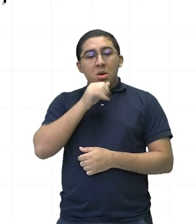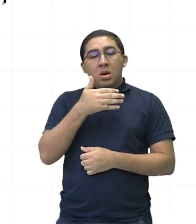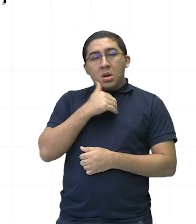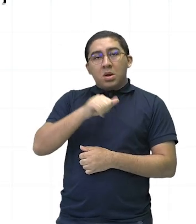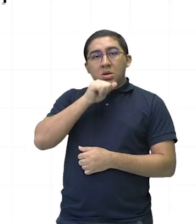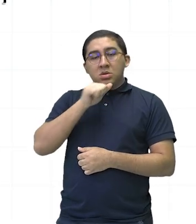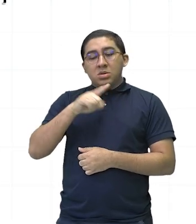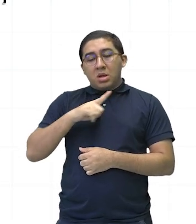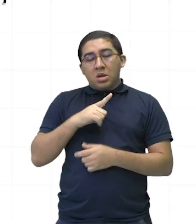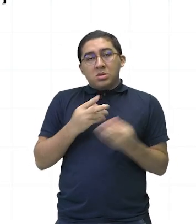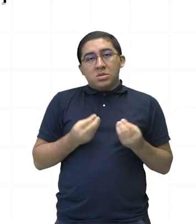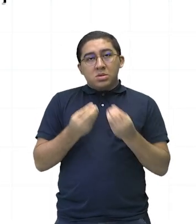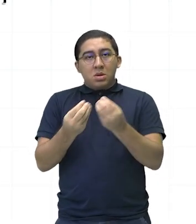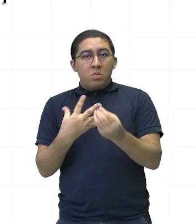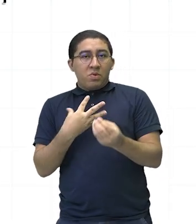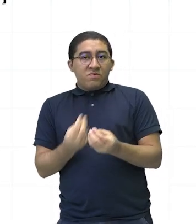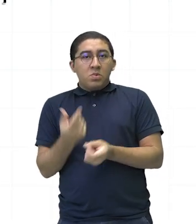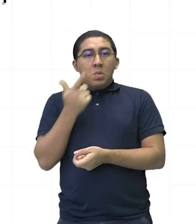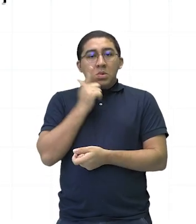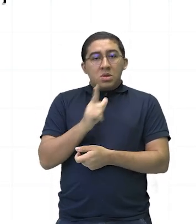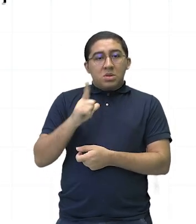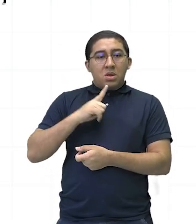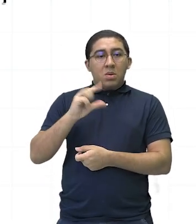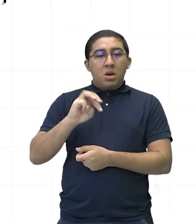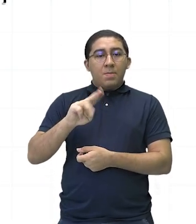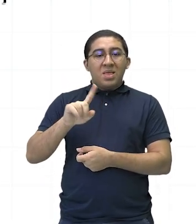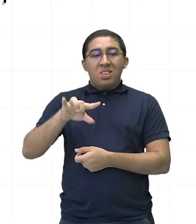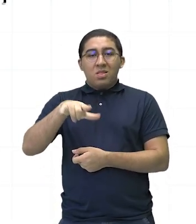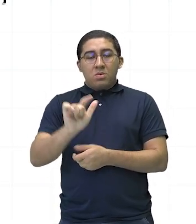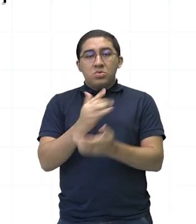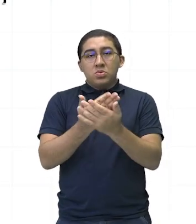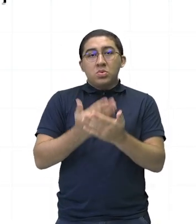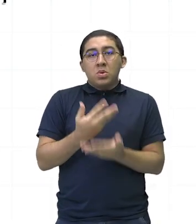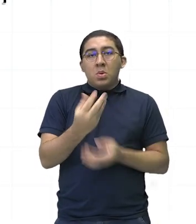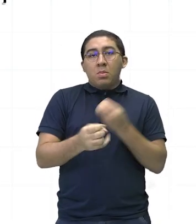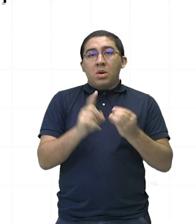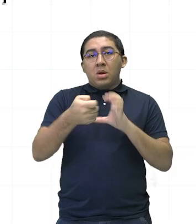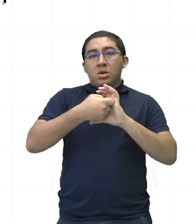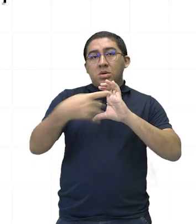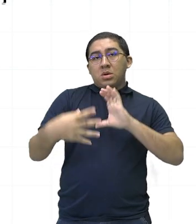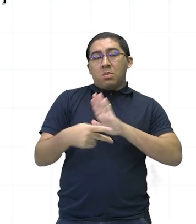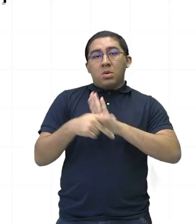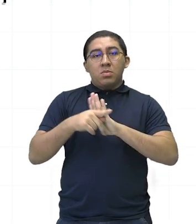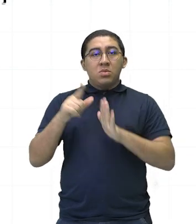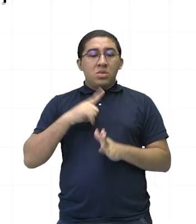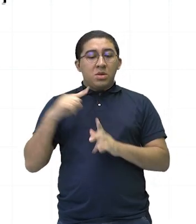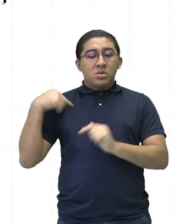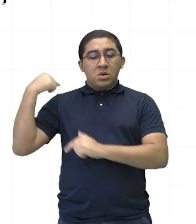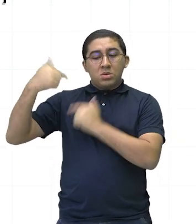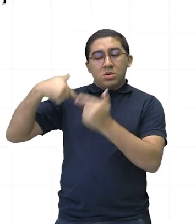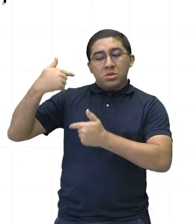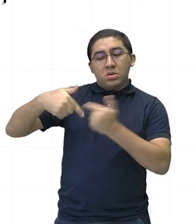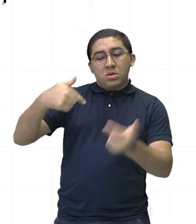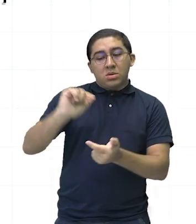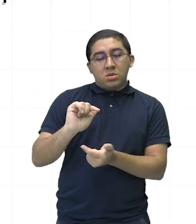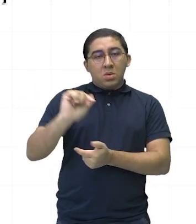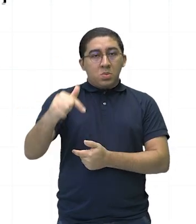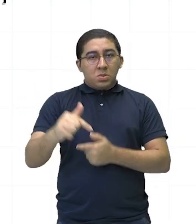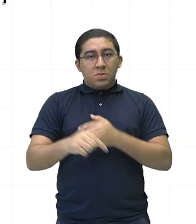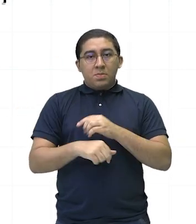de alelo é central na genética mendeliana, que estuda como as características são transmitidas de uma geração para a